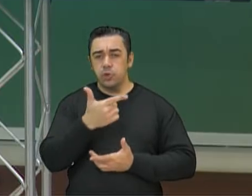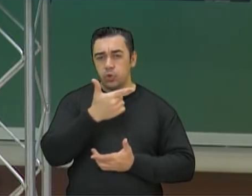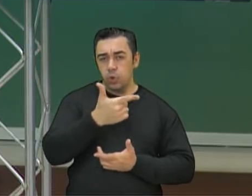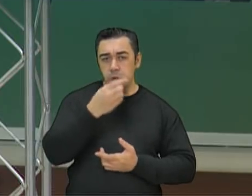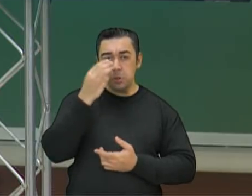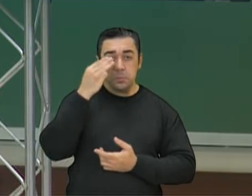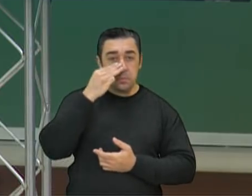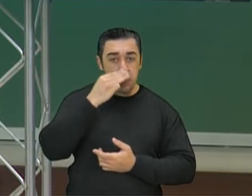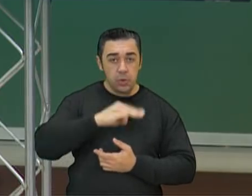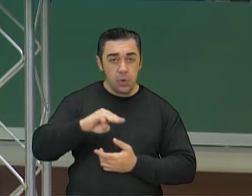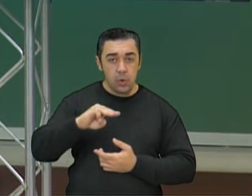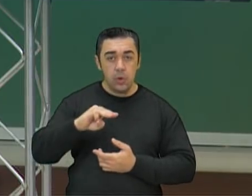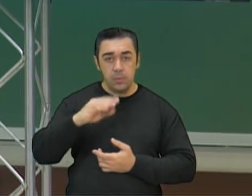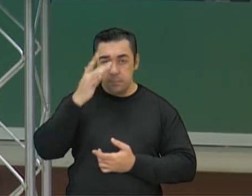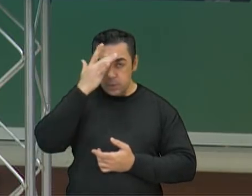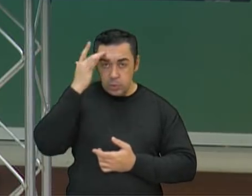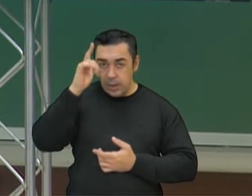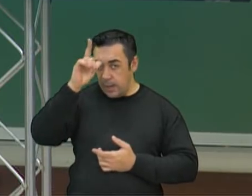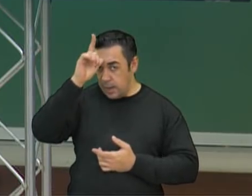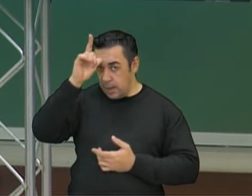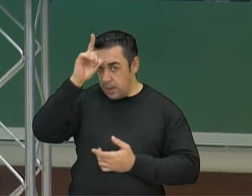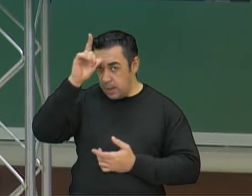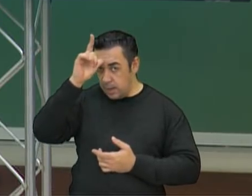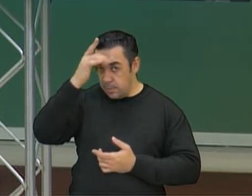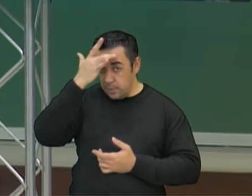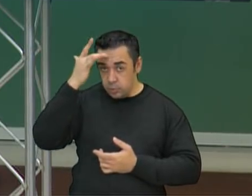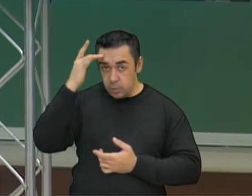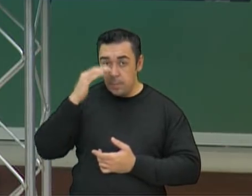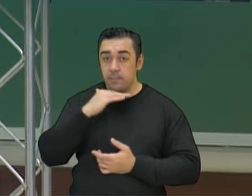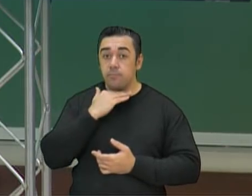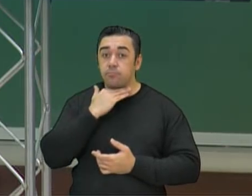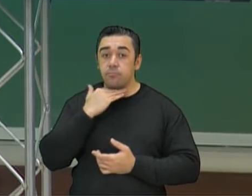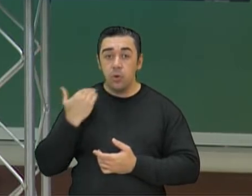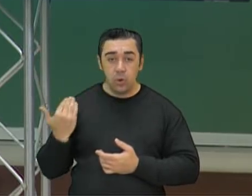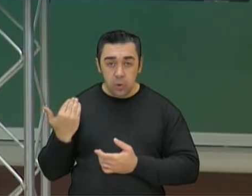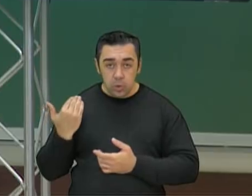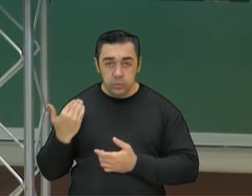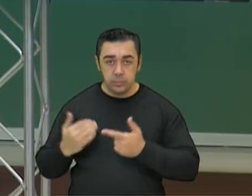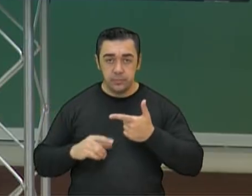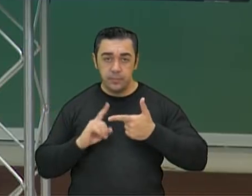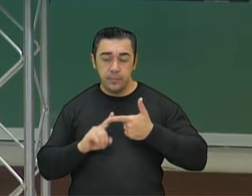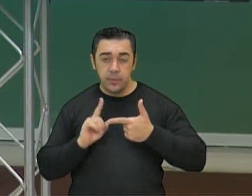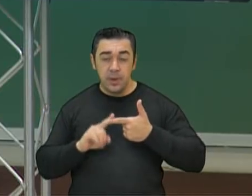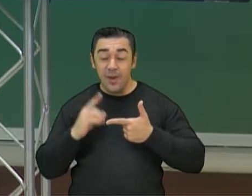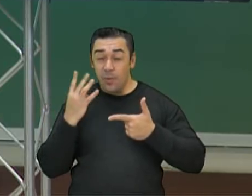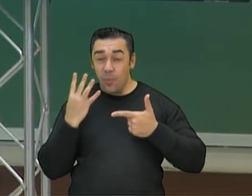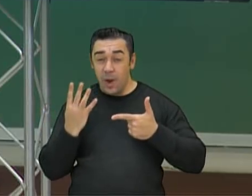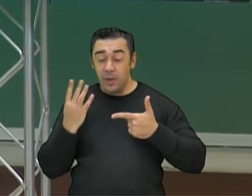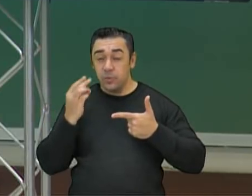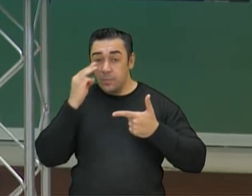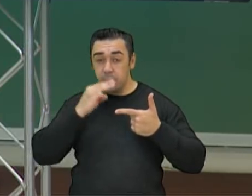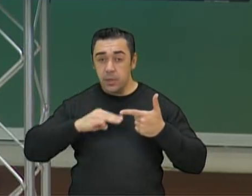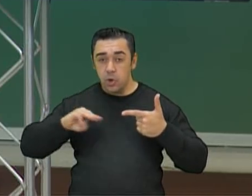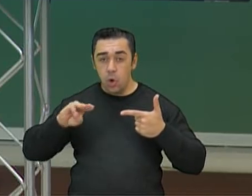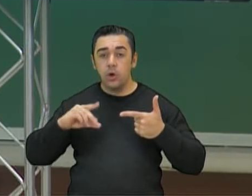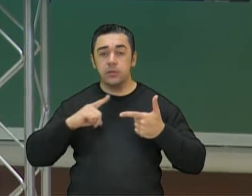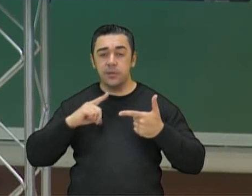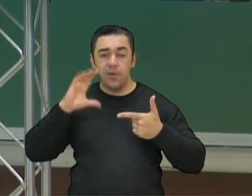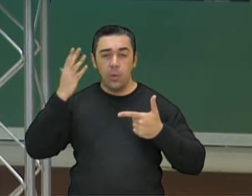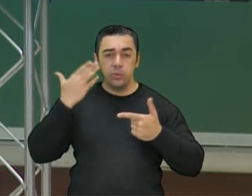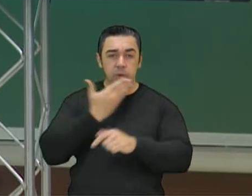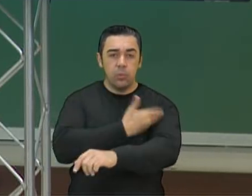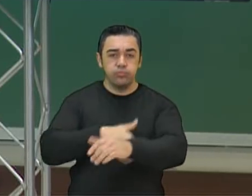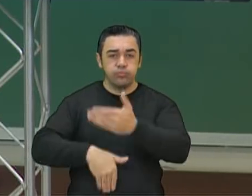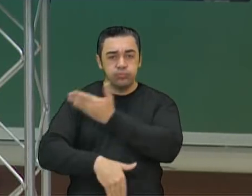alemães mortos e cerca de 4 milhões de alemães feridos na guerra. Então, você